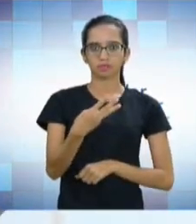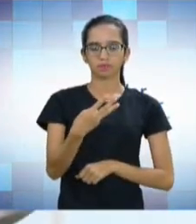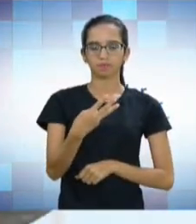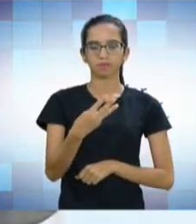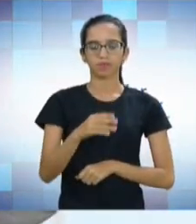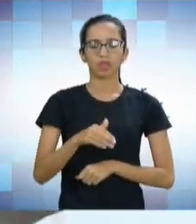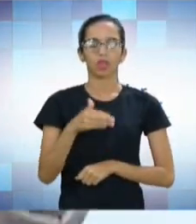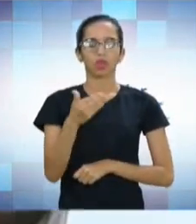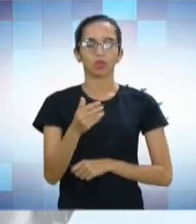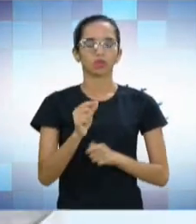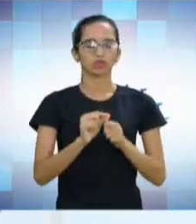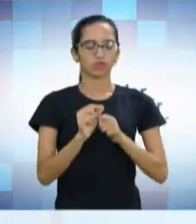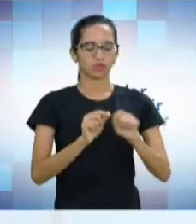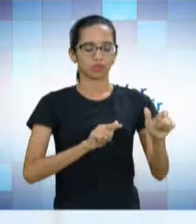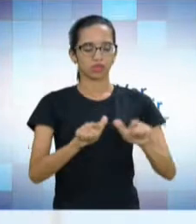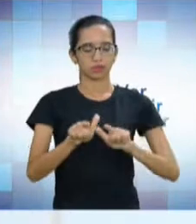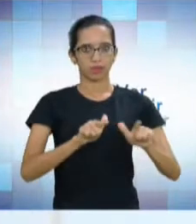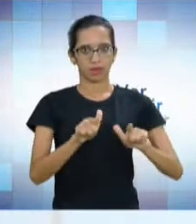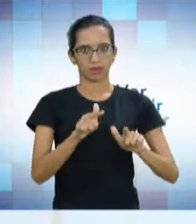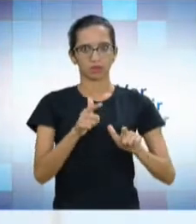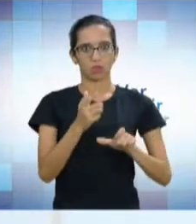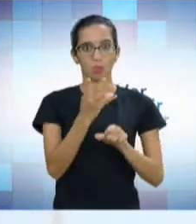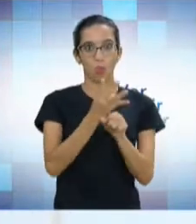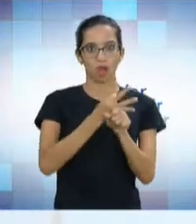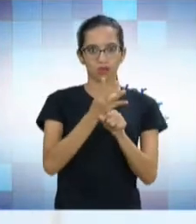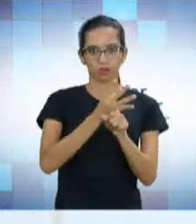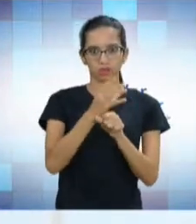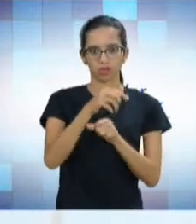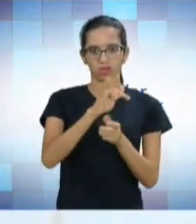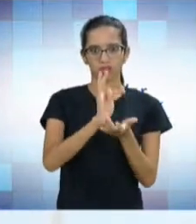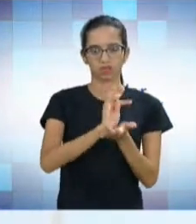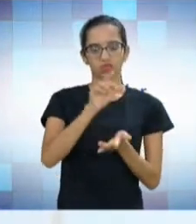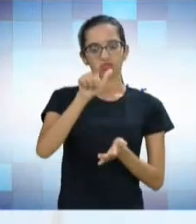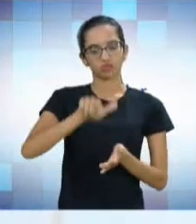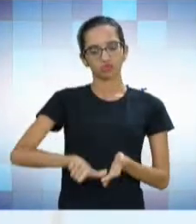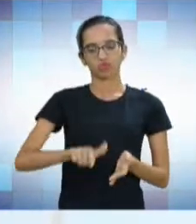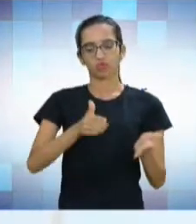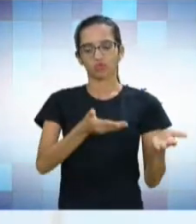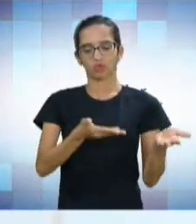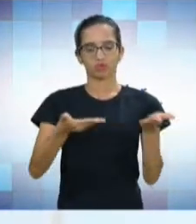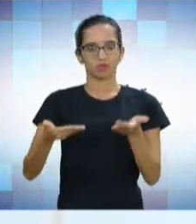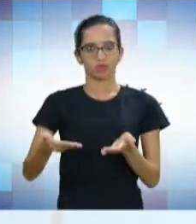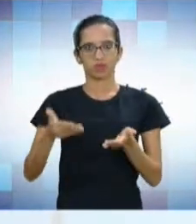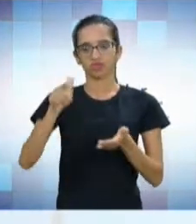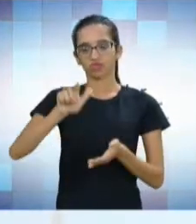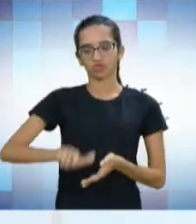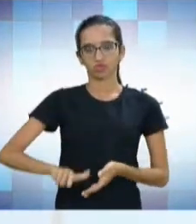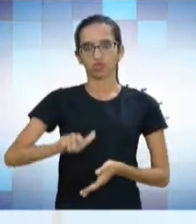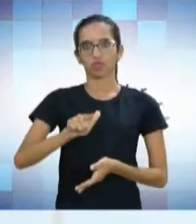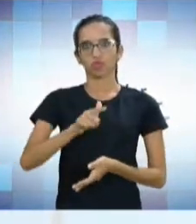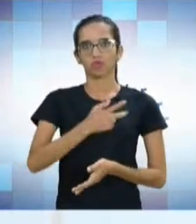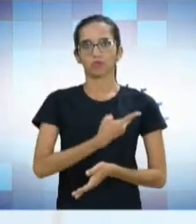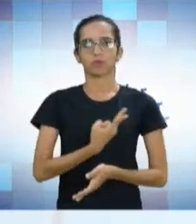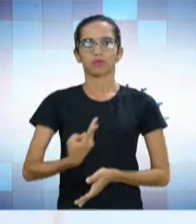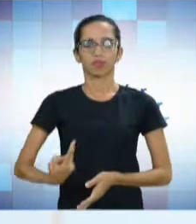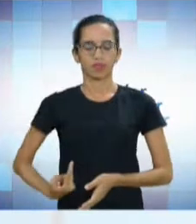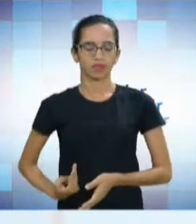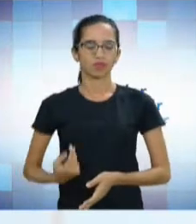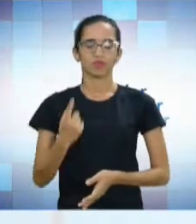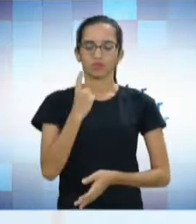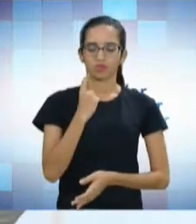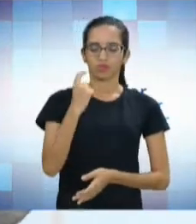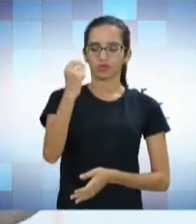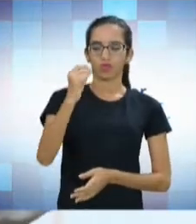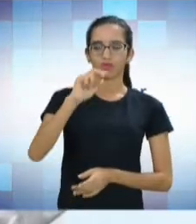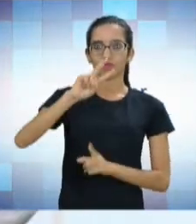depois de prestar esse serviço à teresina nos quatro anos fui convidado novamente para disputar a reeleição e foi reeleito